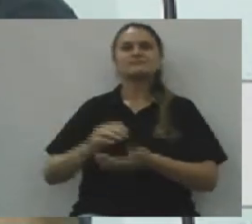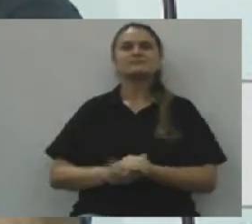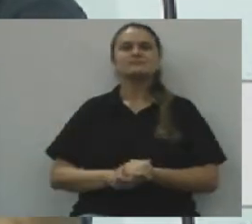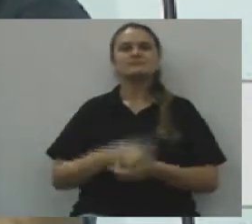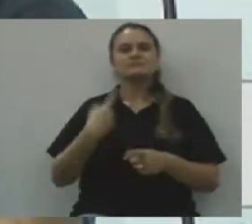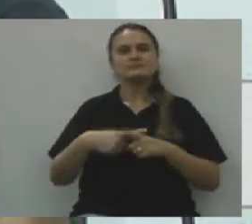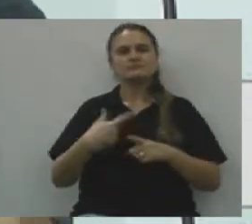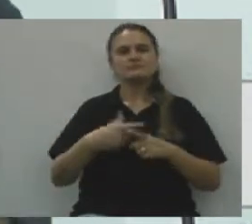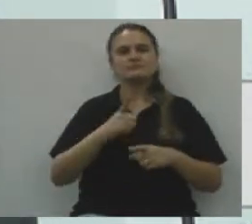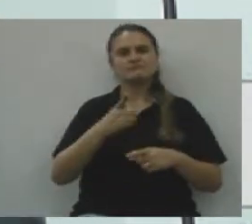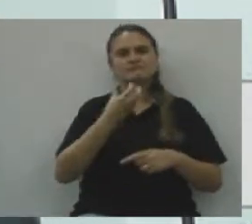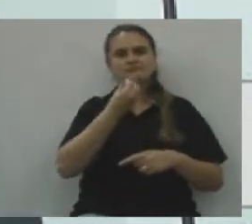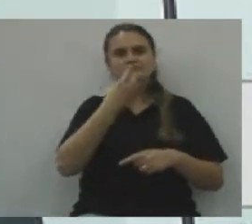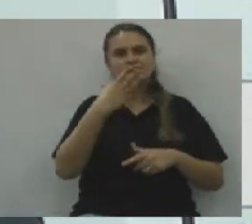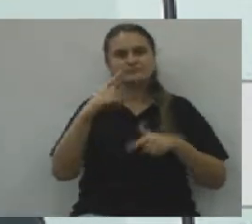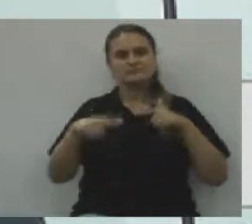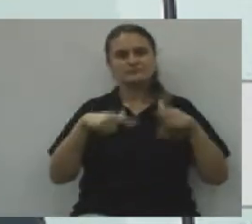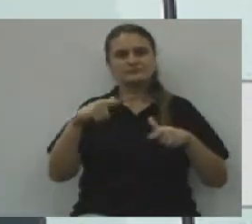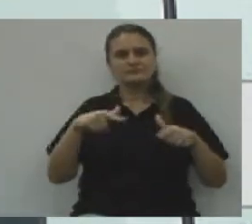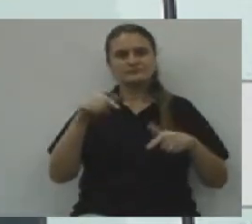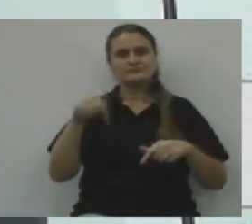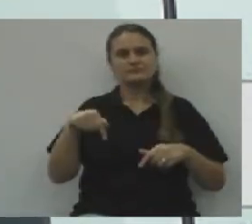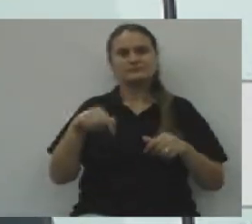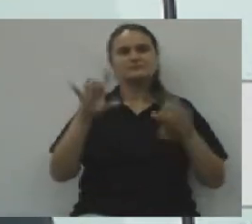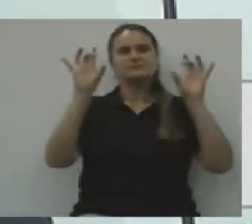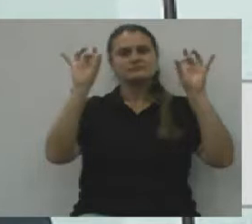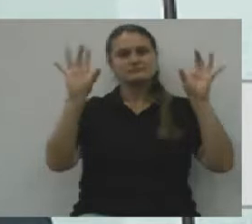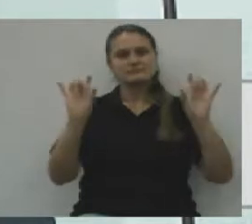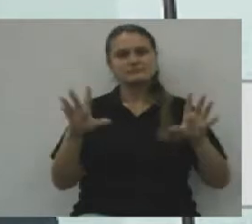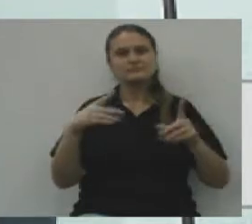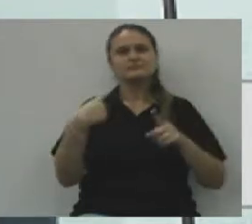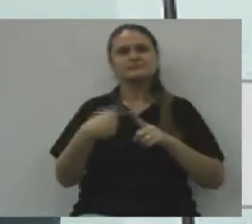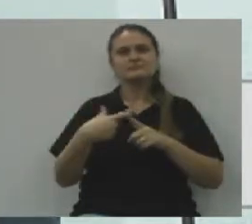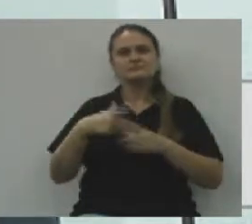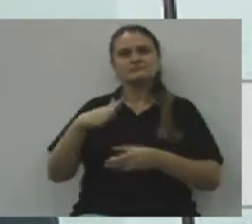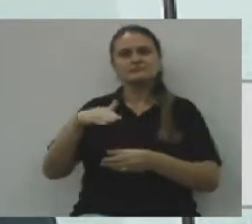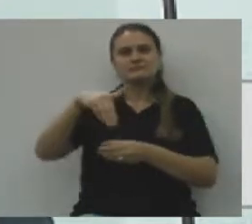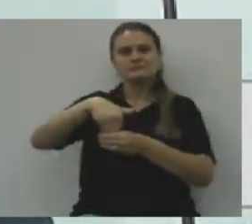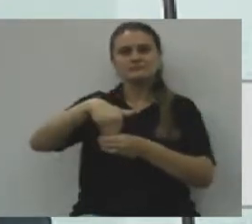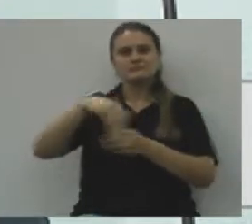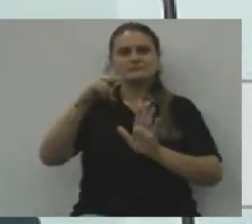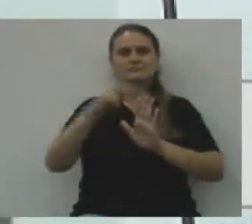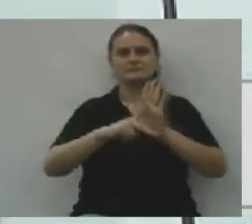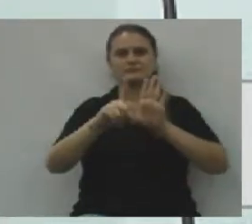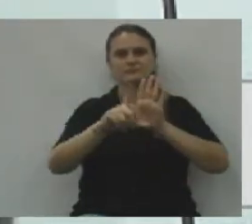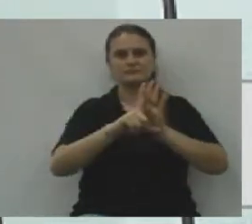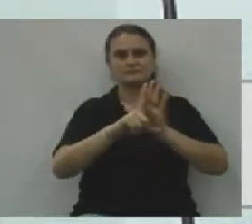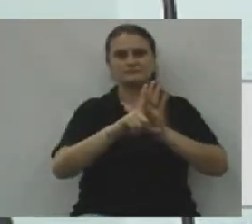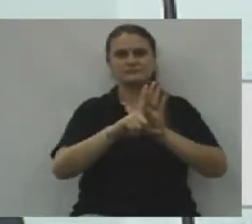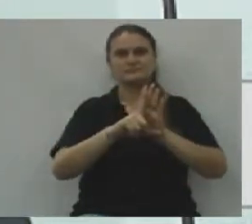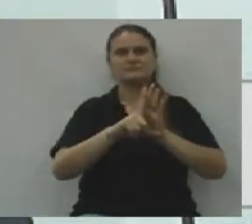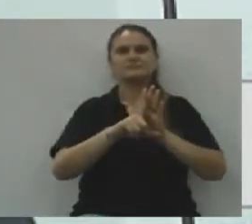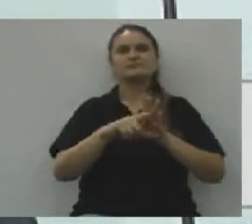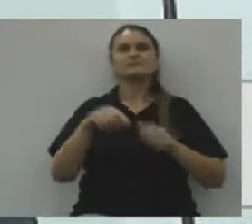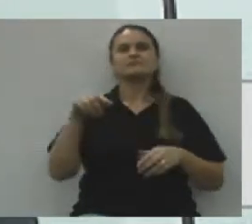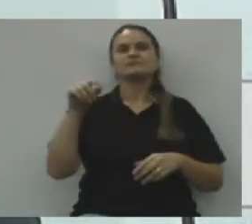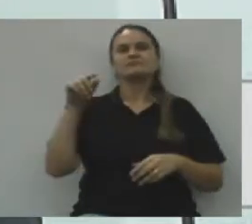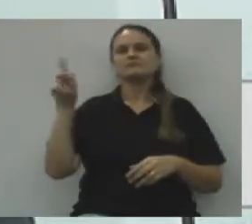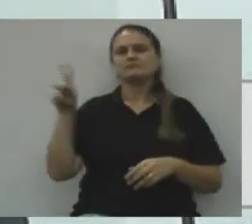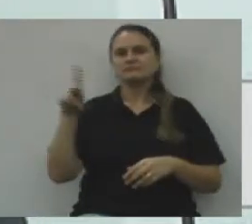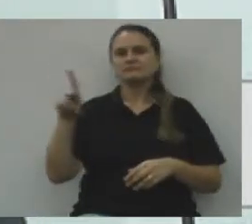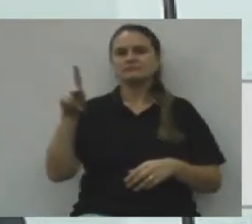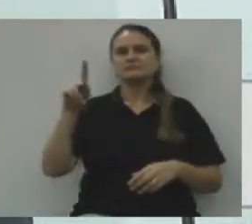pelo trabalho que tem sido feito aqui, e em especial pela até votação aí do projeto de lei, capitaneado aí pelo estimado